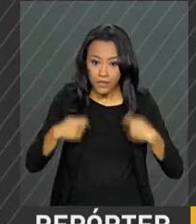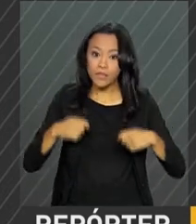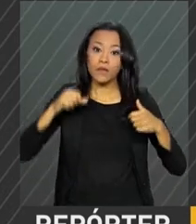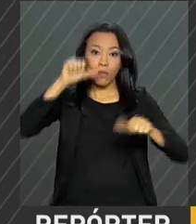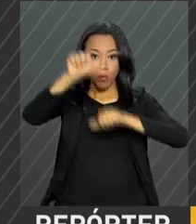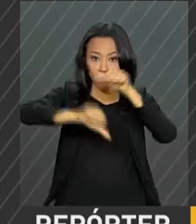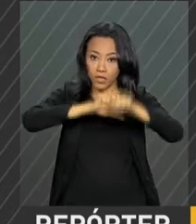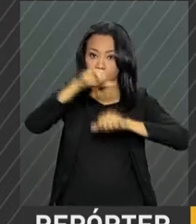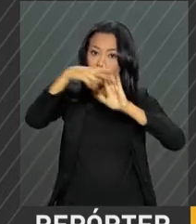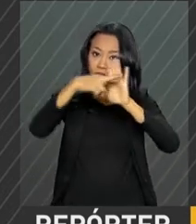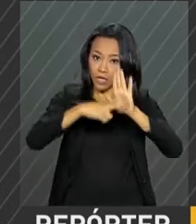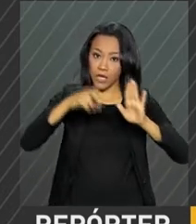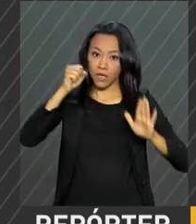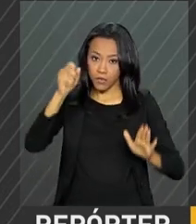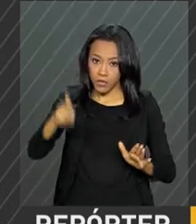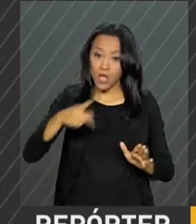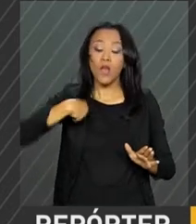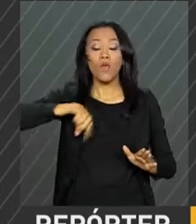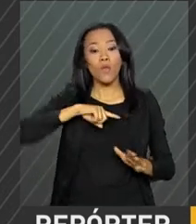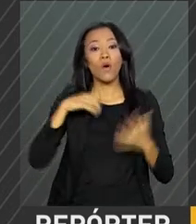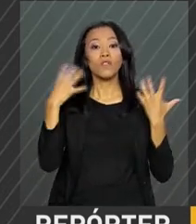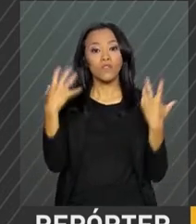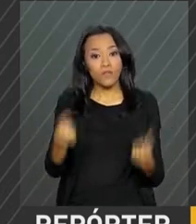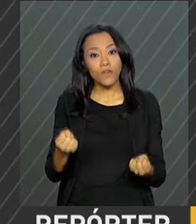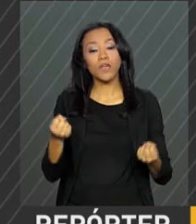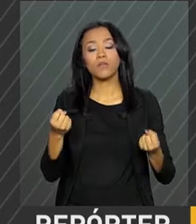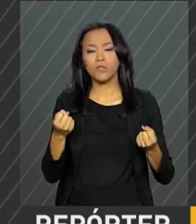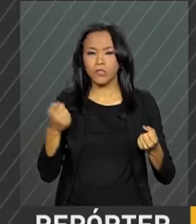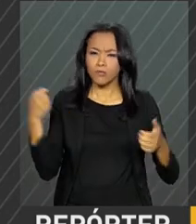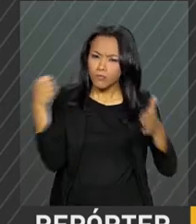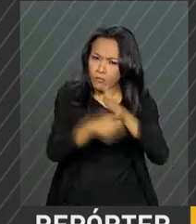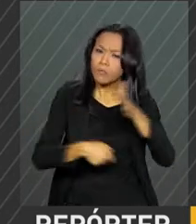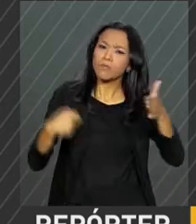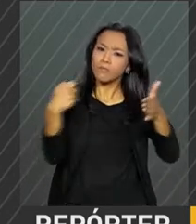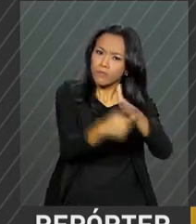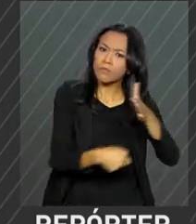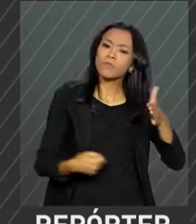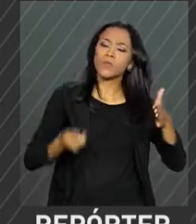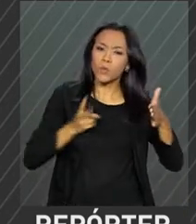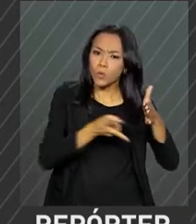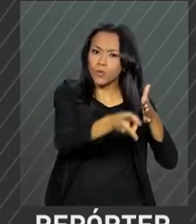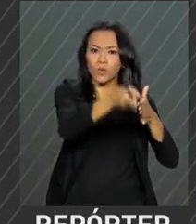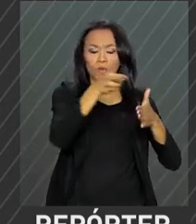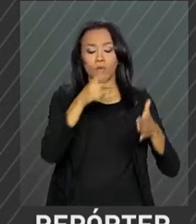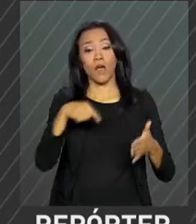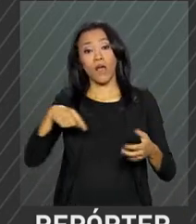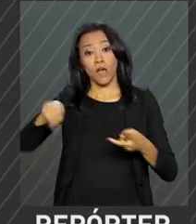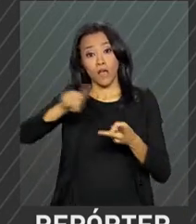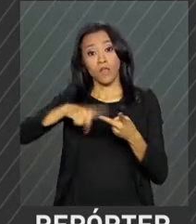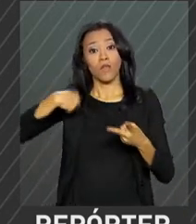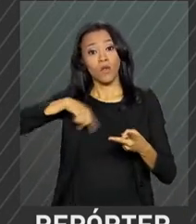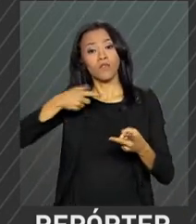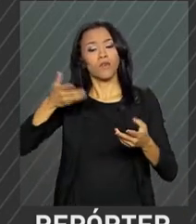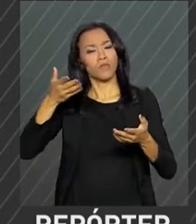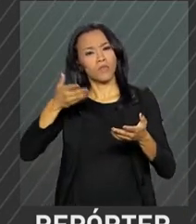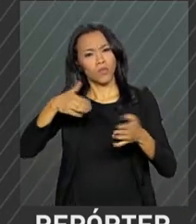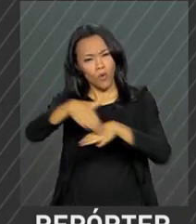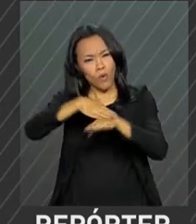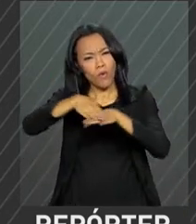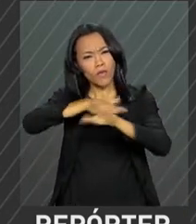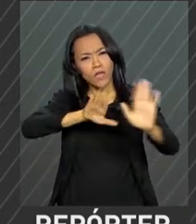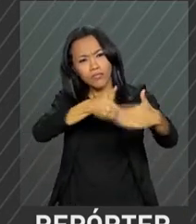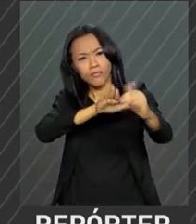previdência nós vamos insistir com as nossas lideranças vamos ver se insistir com os nossos parlamentares nós